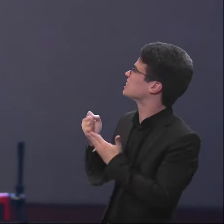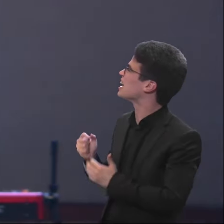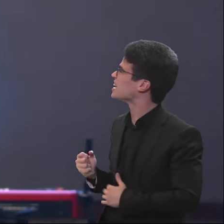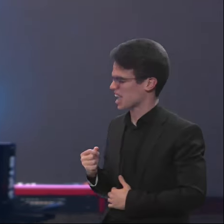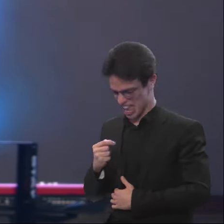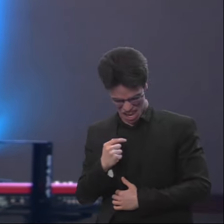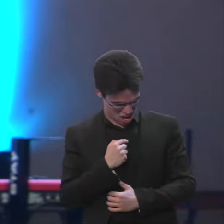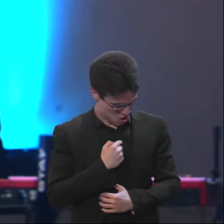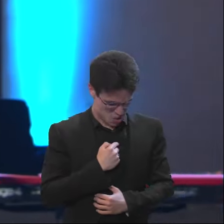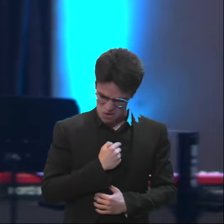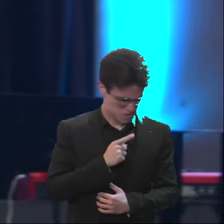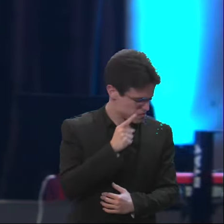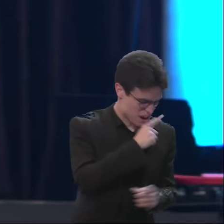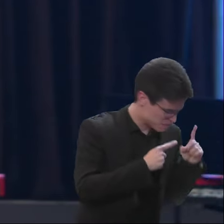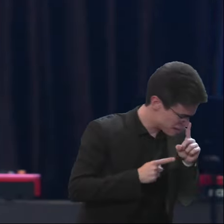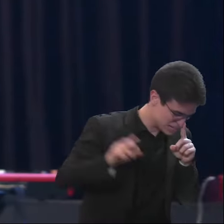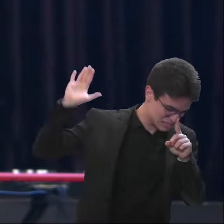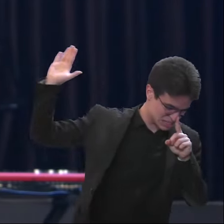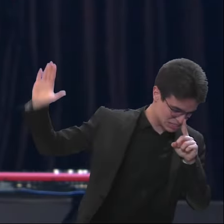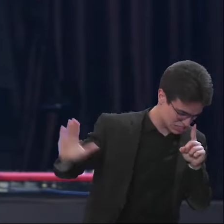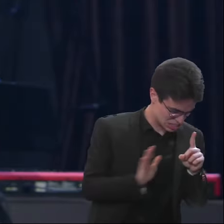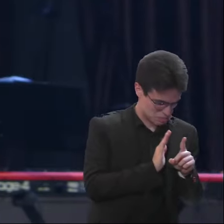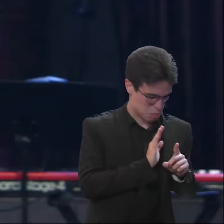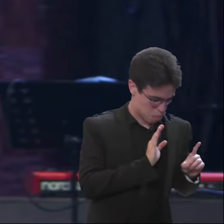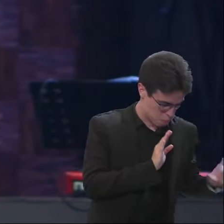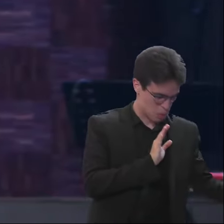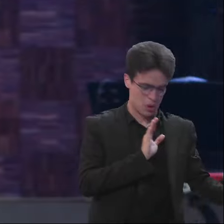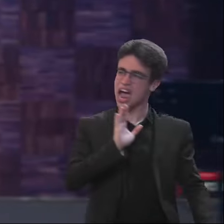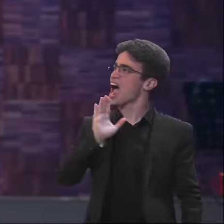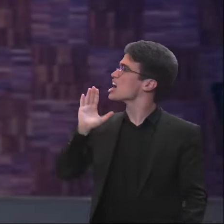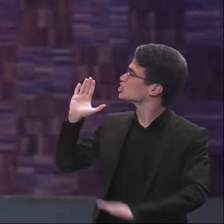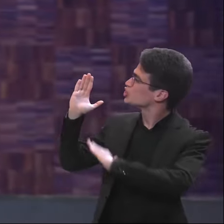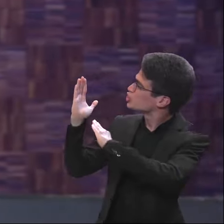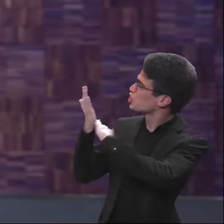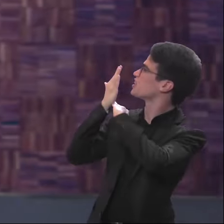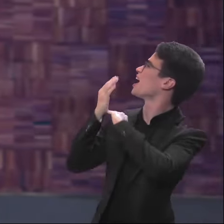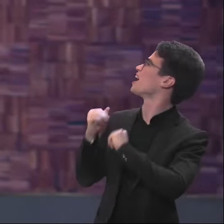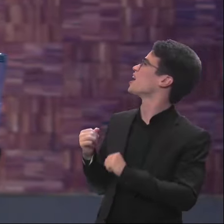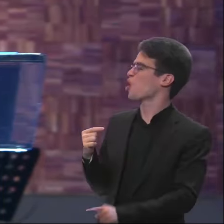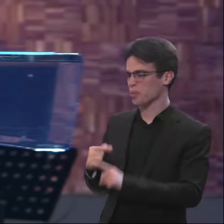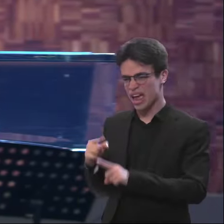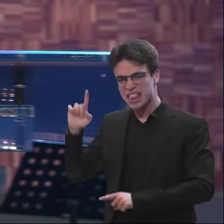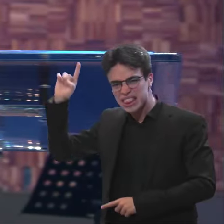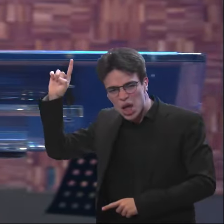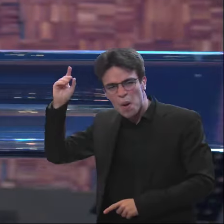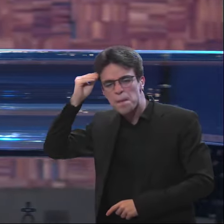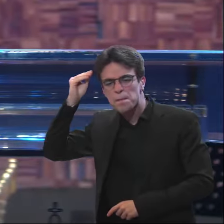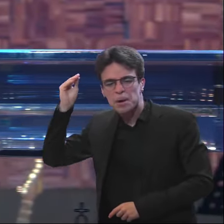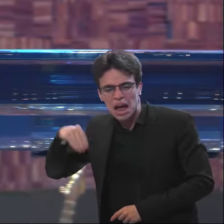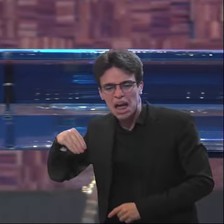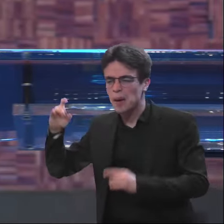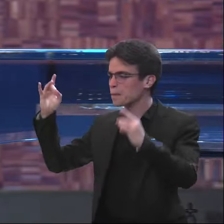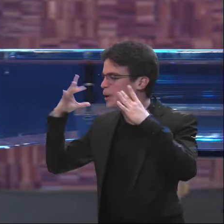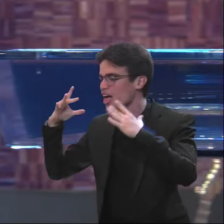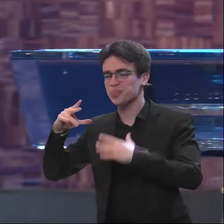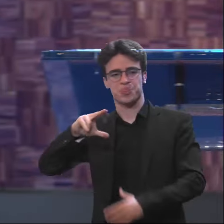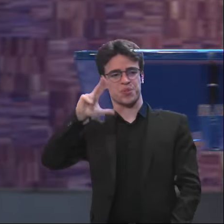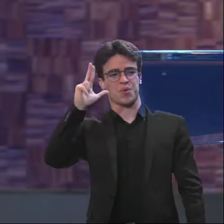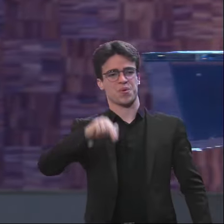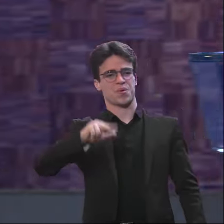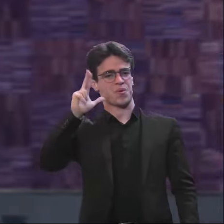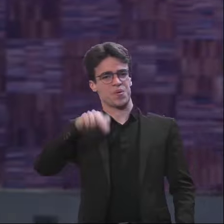pés vacilem, não dormitará o guarda de Israel, pois é certo que não dormita nem dorme. Não permitirá que o